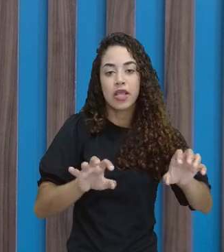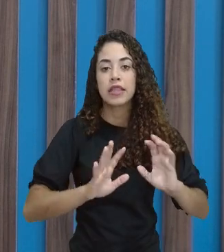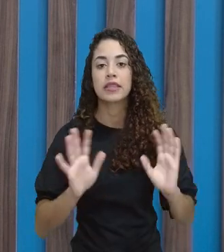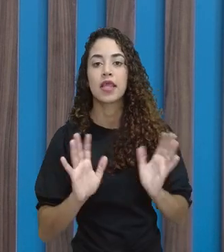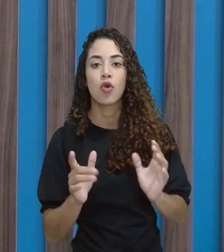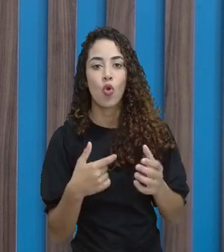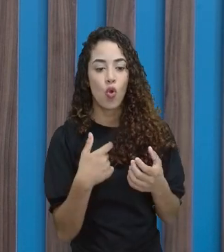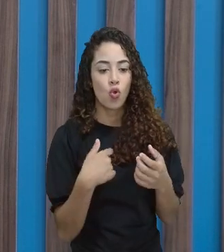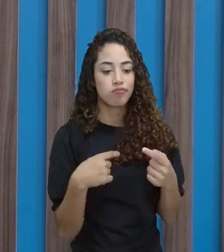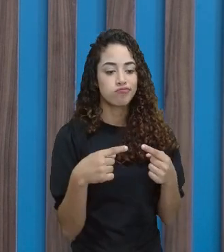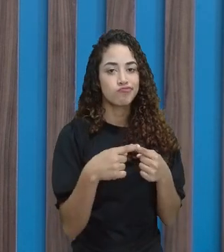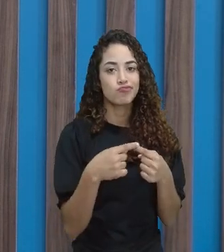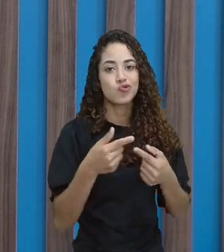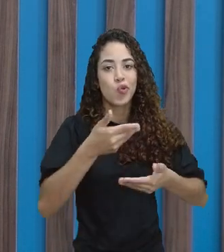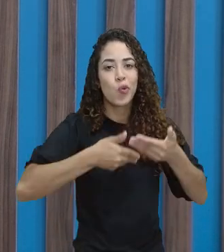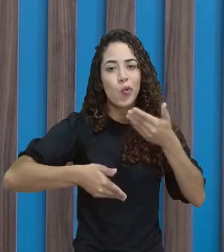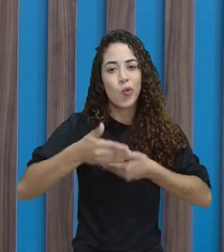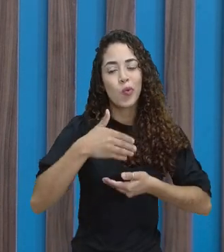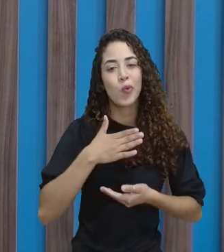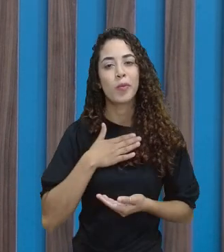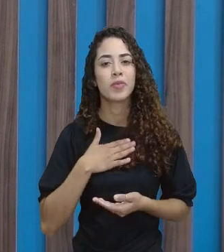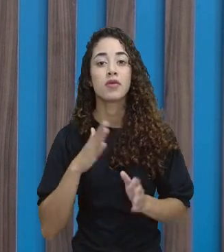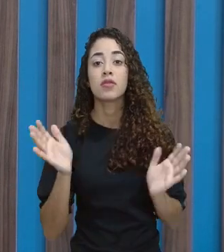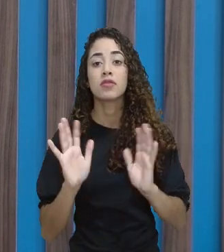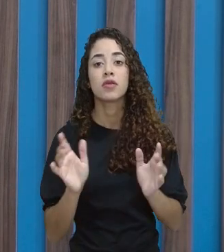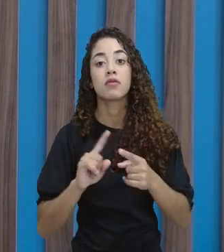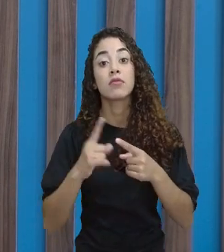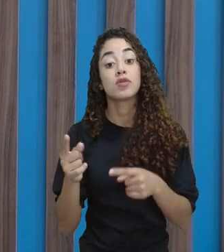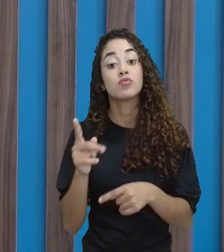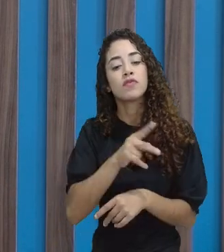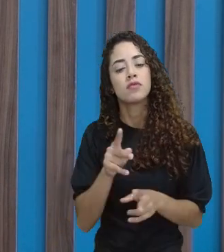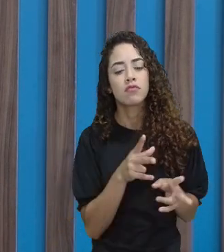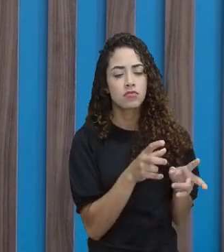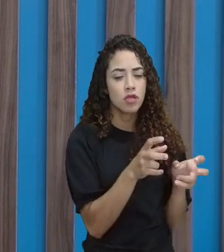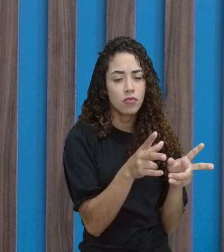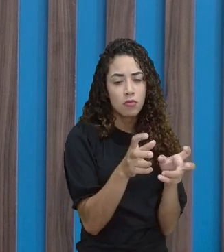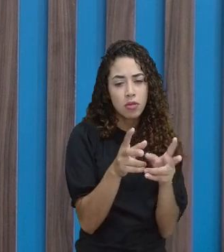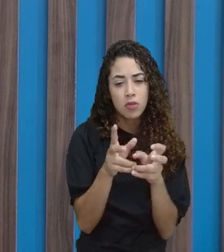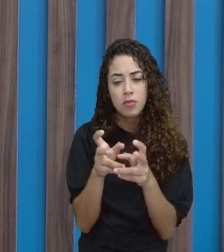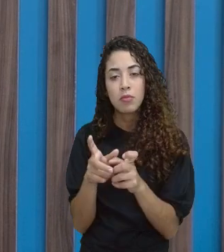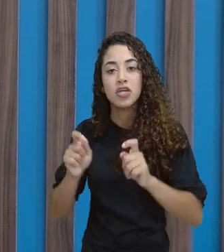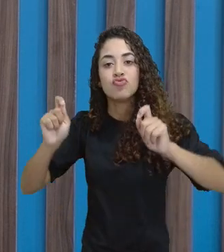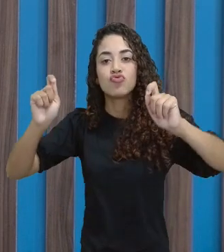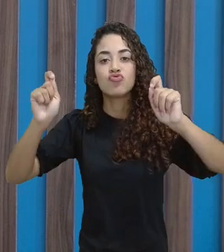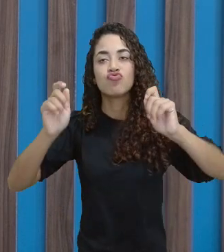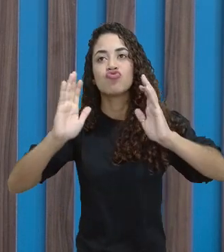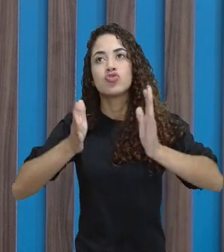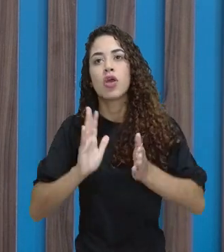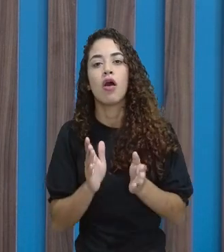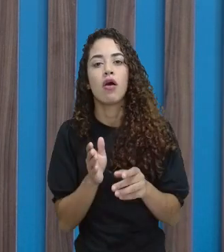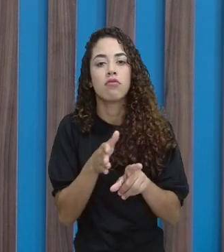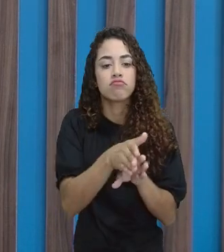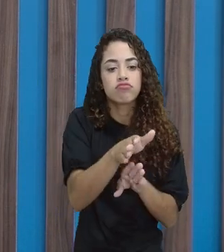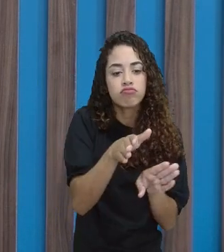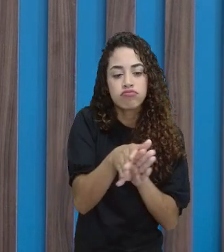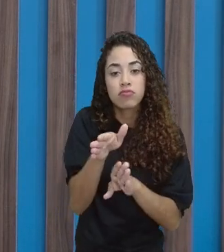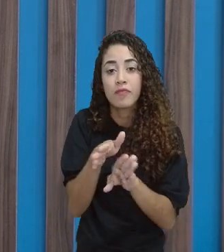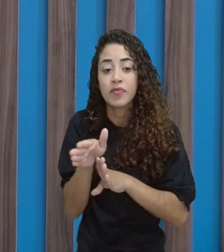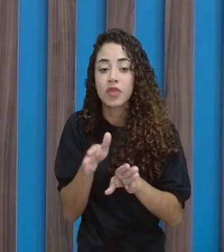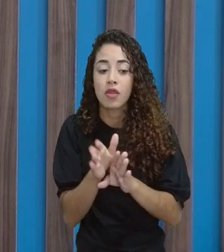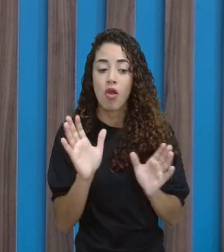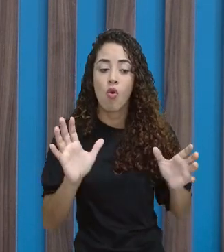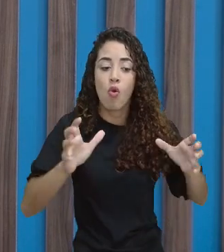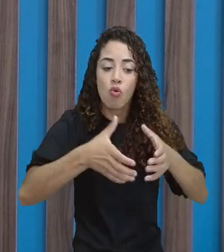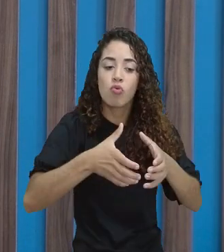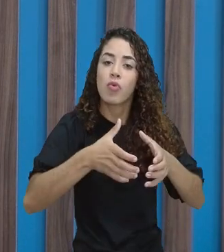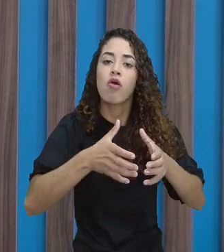muito comigo, mas aí depois aí o professor, né, percebia e ia já dando as orientações e aí o time